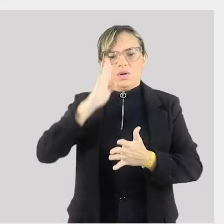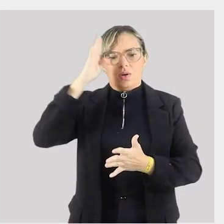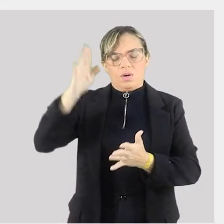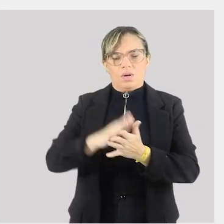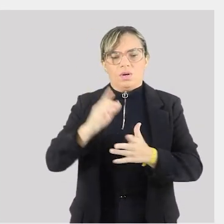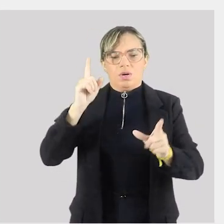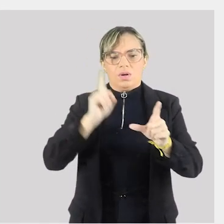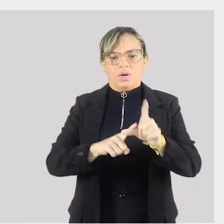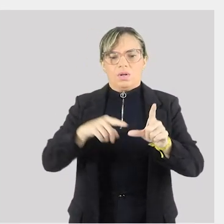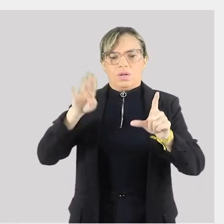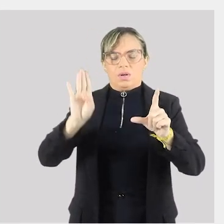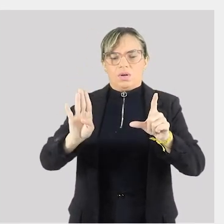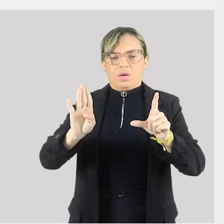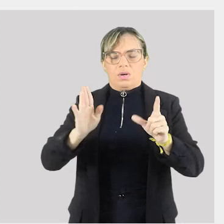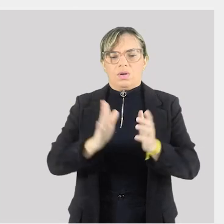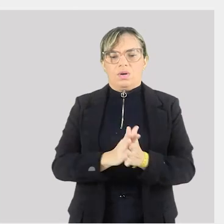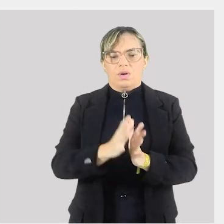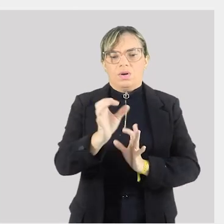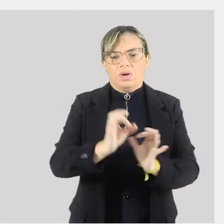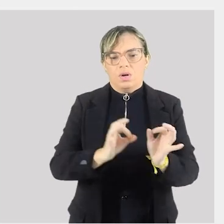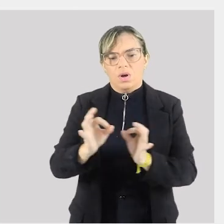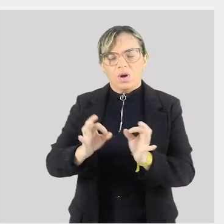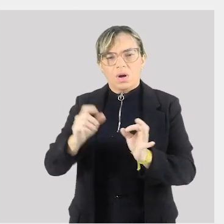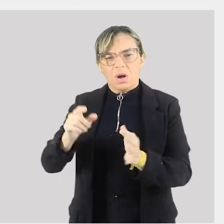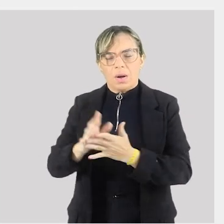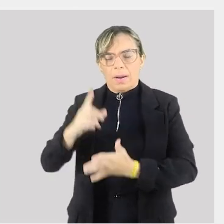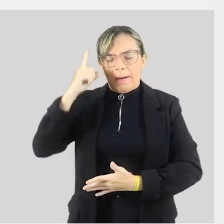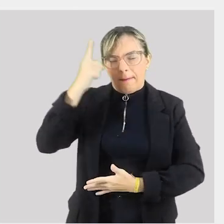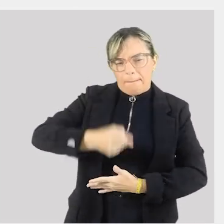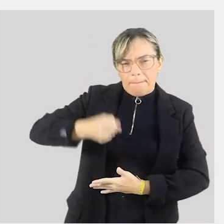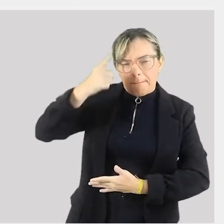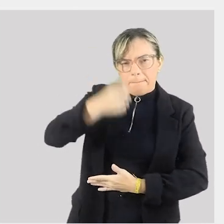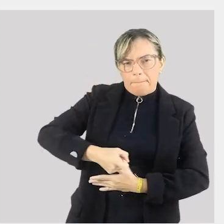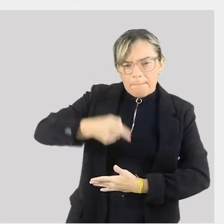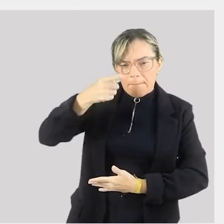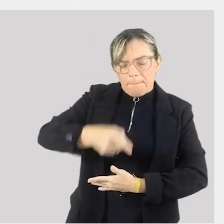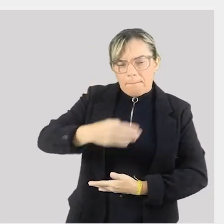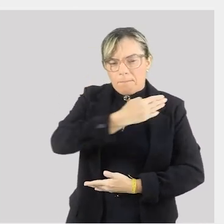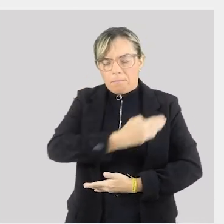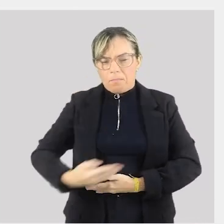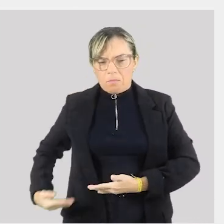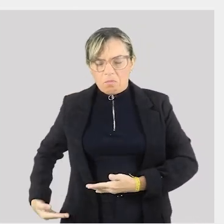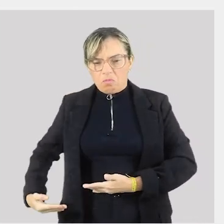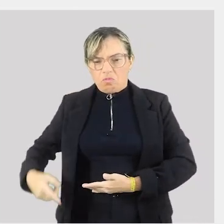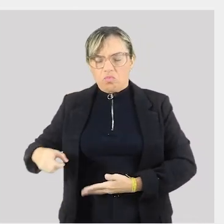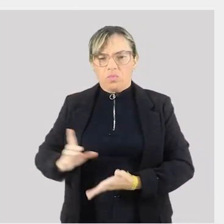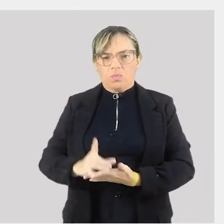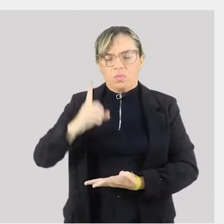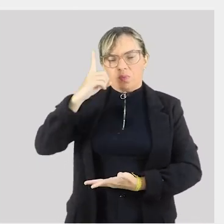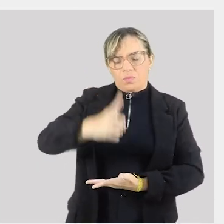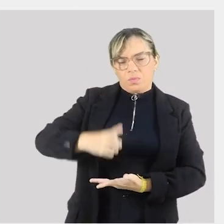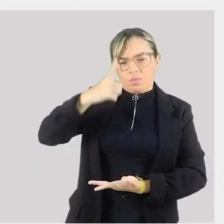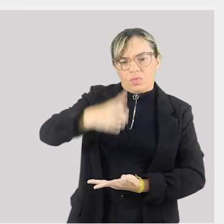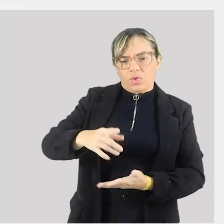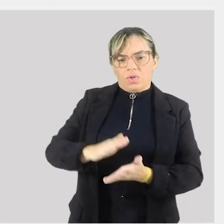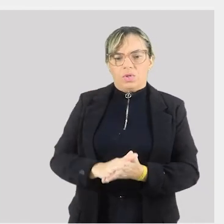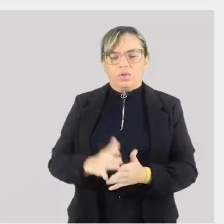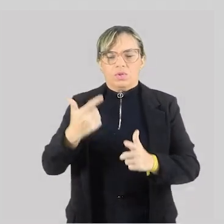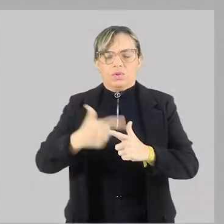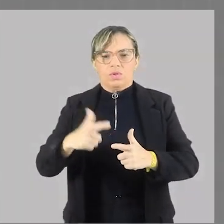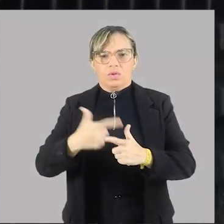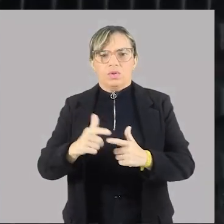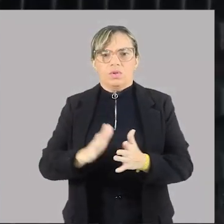quê? Ordenar. O Estado está ali, ó, ordenando, ou seja, sendo árbitro nos conflitos trabalhistas,